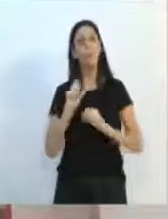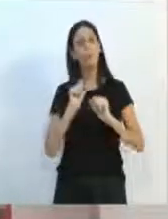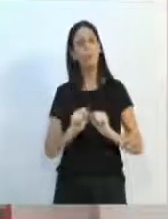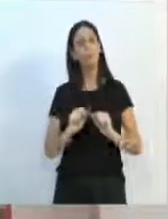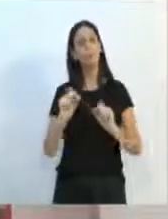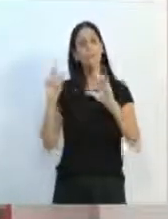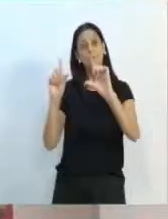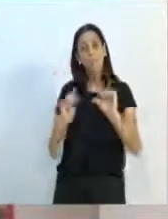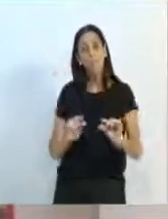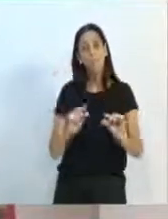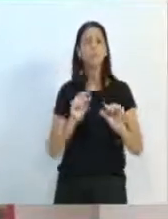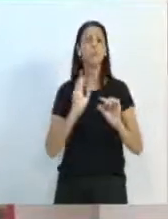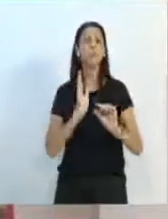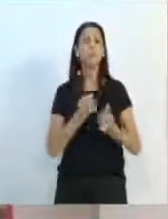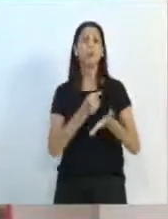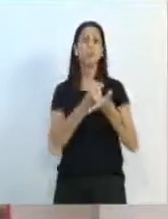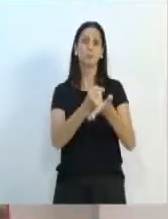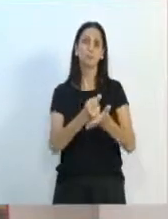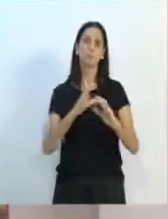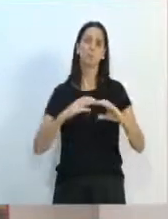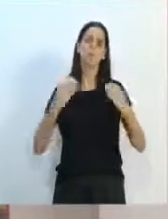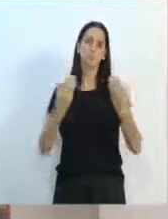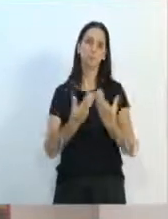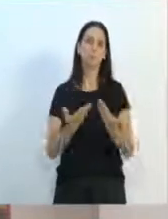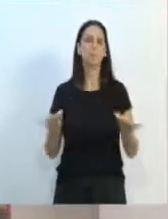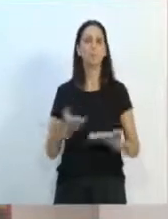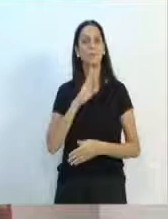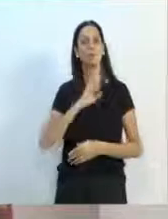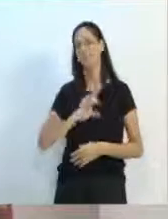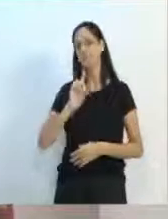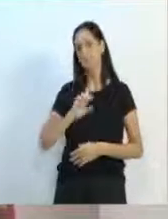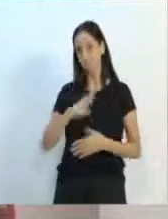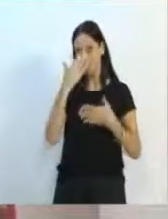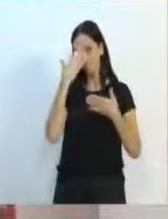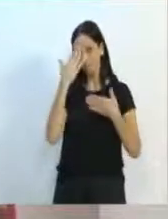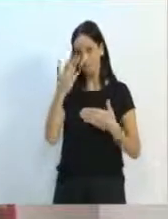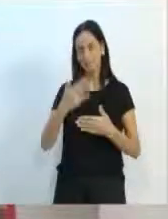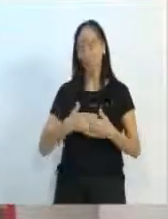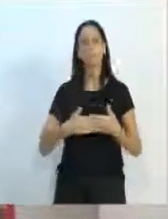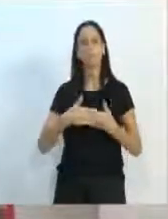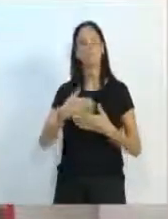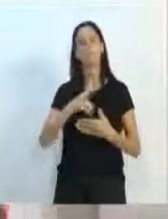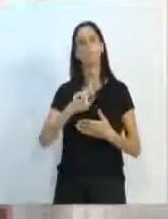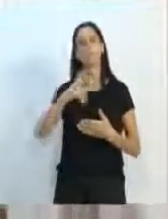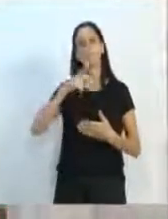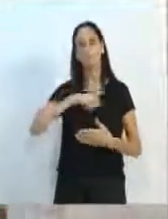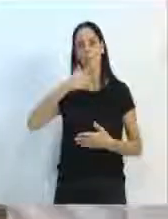daquela comunidade. Seria isso na tarde de hoje. Em breve, mais discussões. Obrigado por todos.